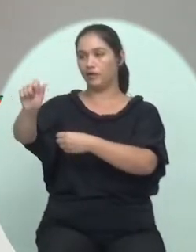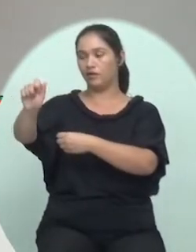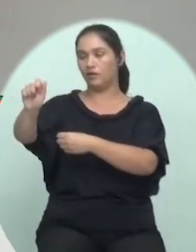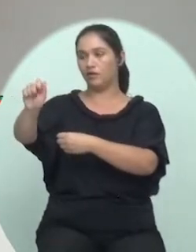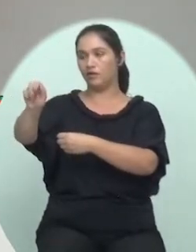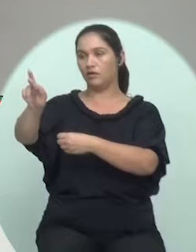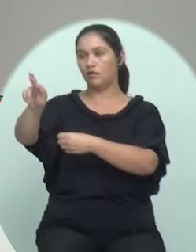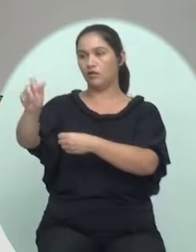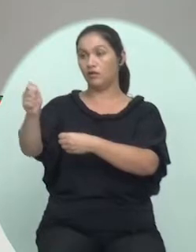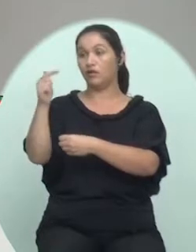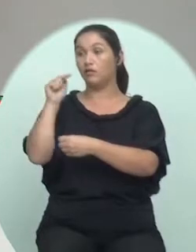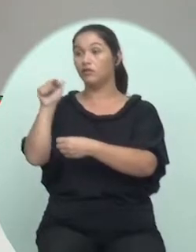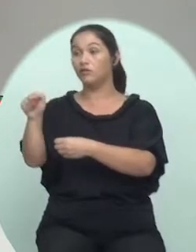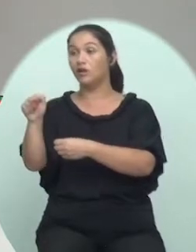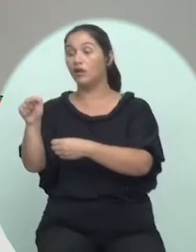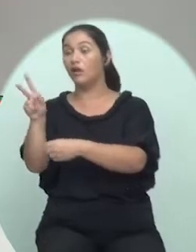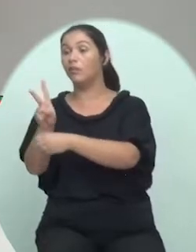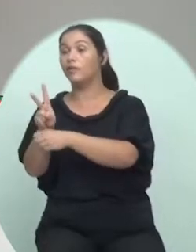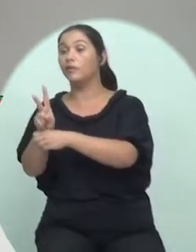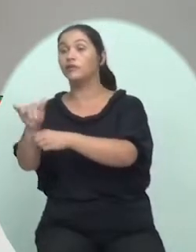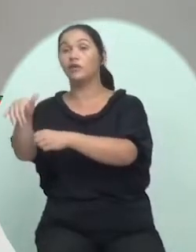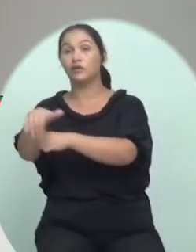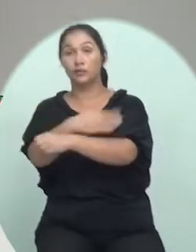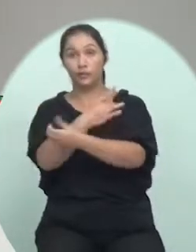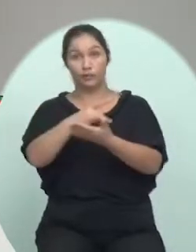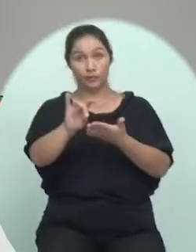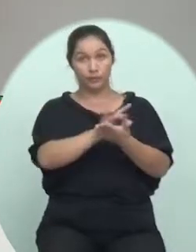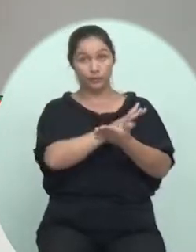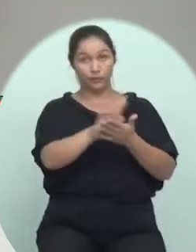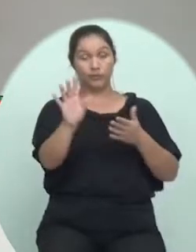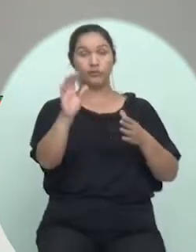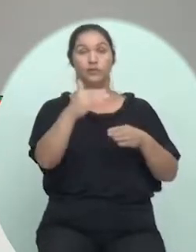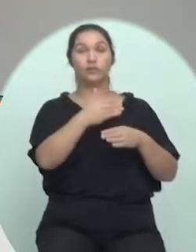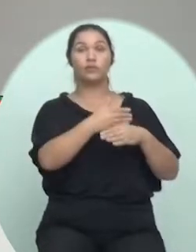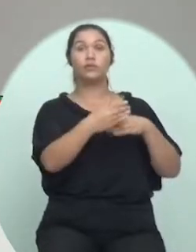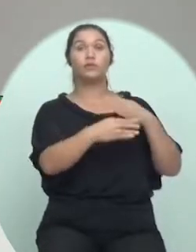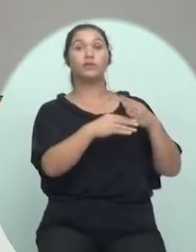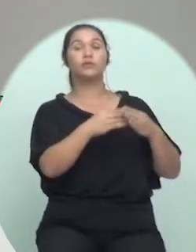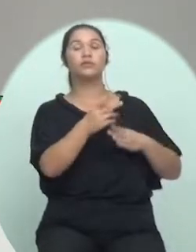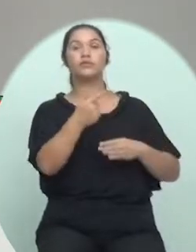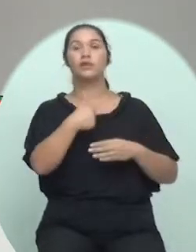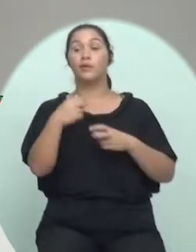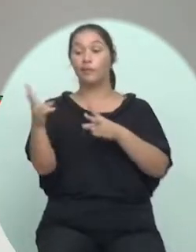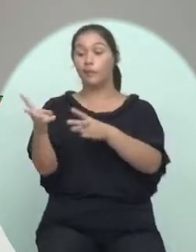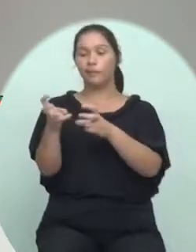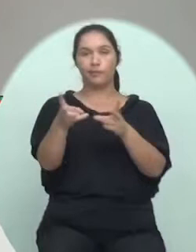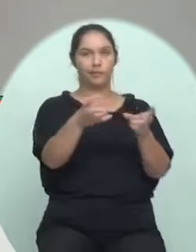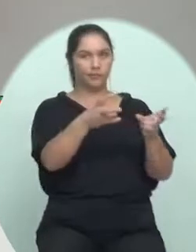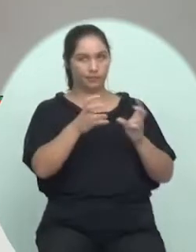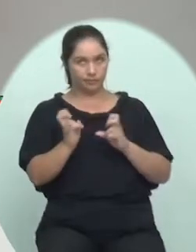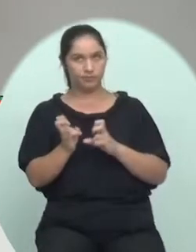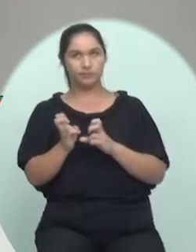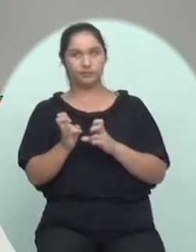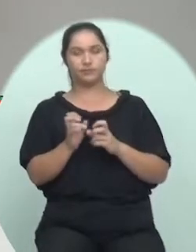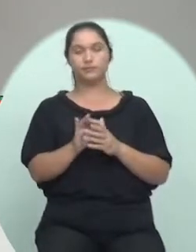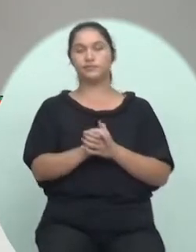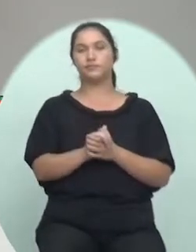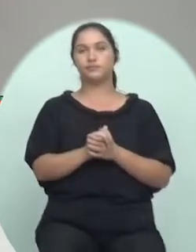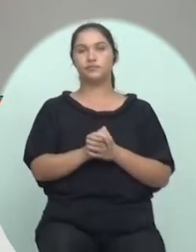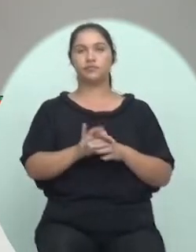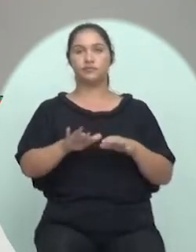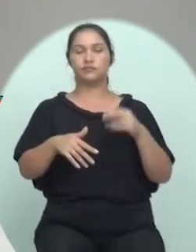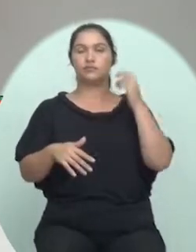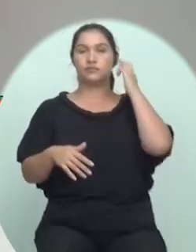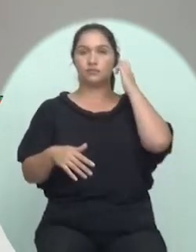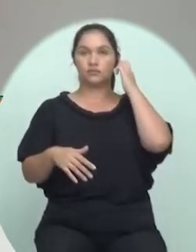está sendo feito lá, é o loteamento Maria Laura, no bairro Santo Antônio. Eu tive a oportunidade de fazer a